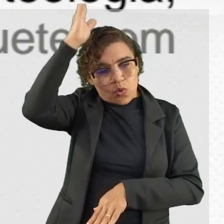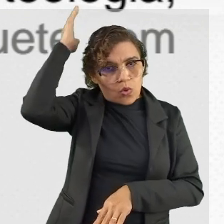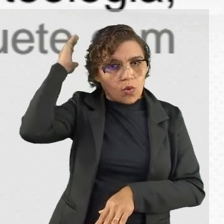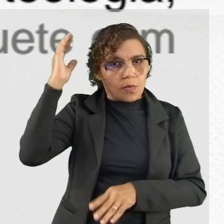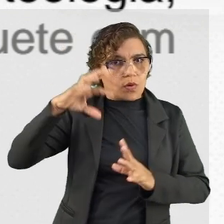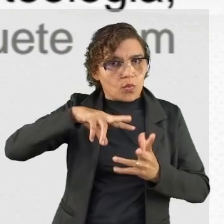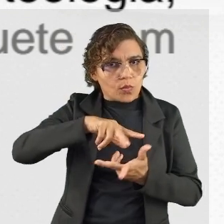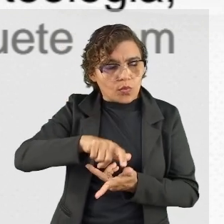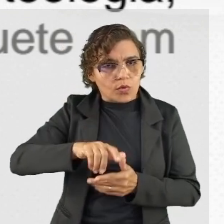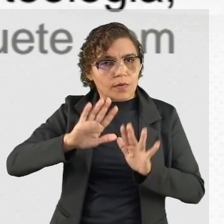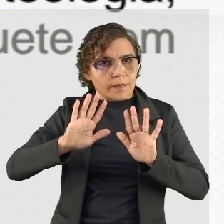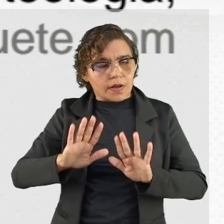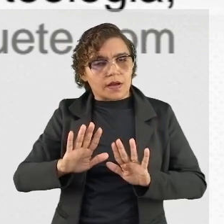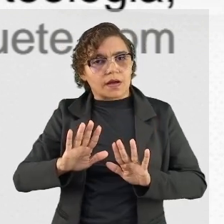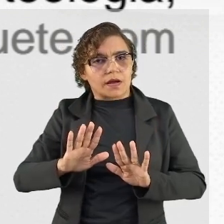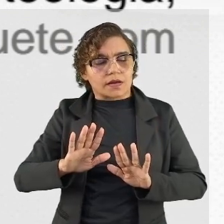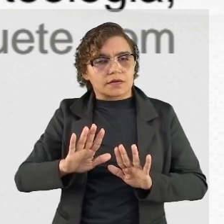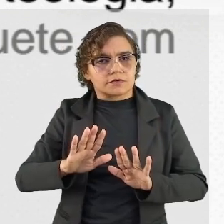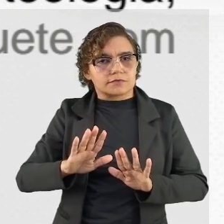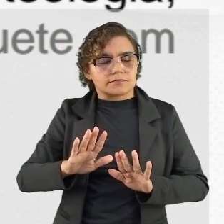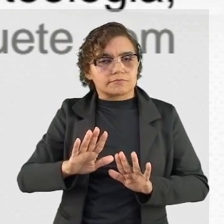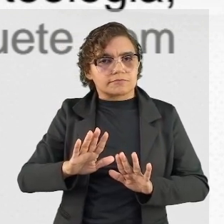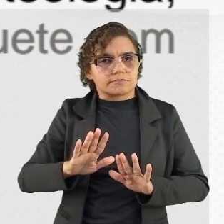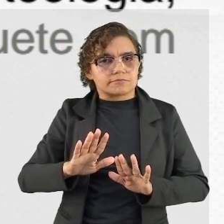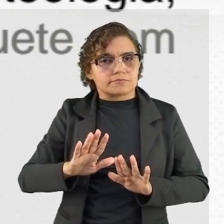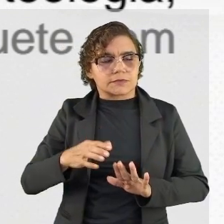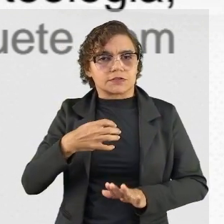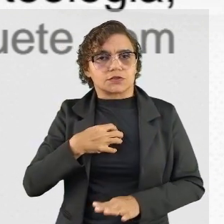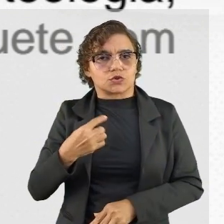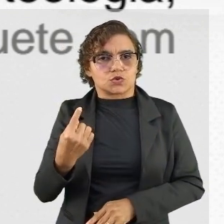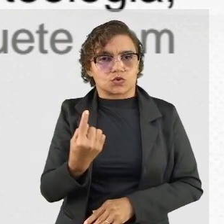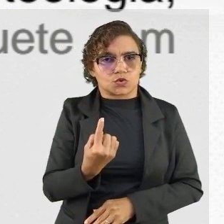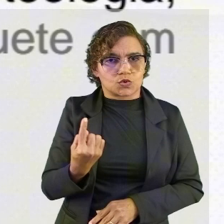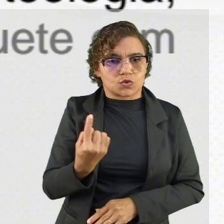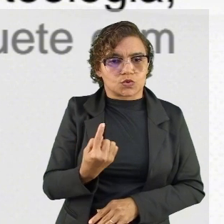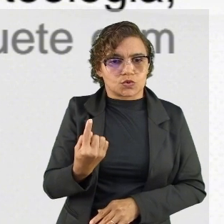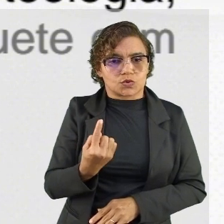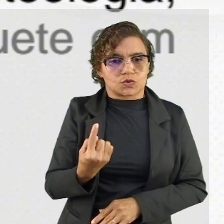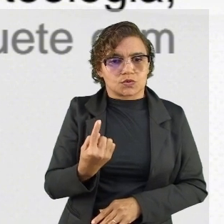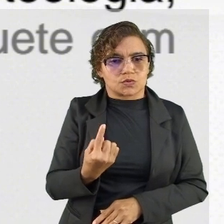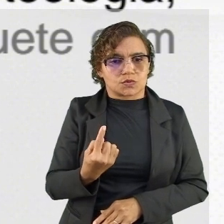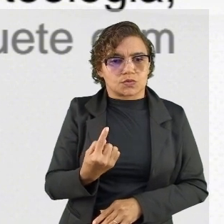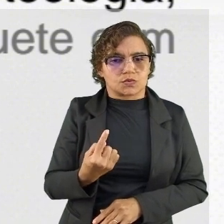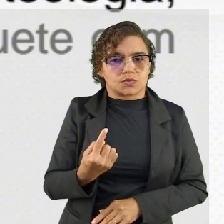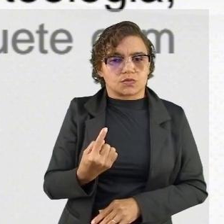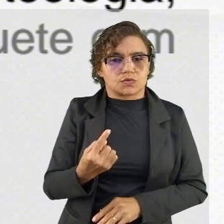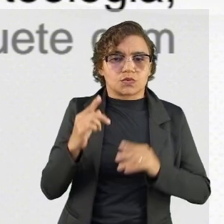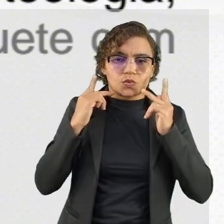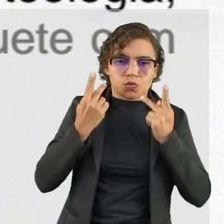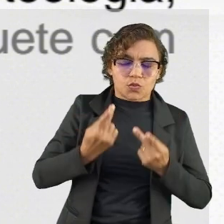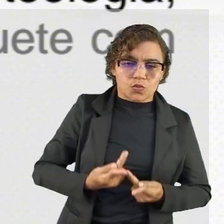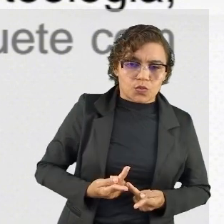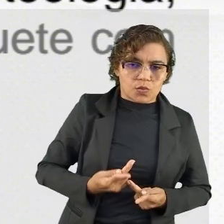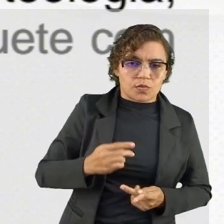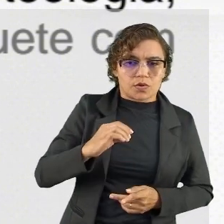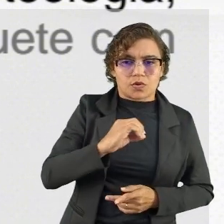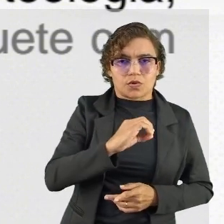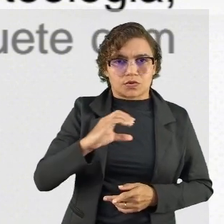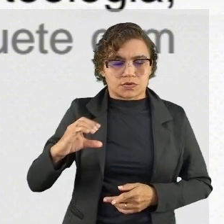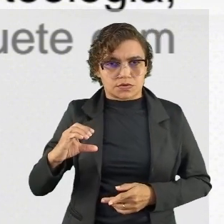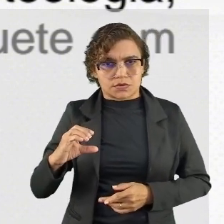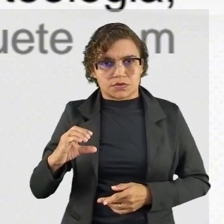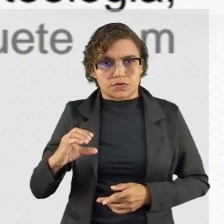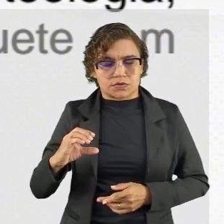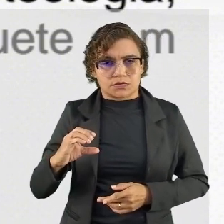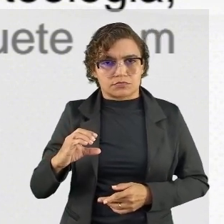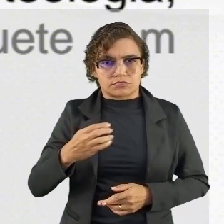mundo. Mas, no breve momento de solidão, flagrado por Flaubert, o homem ocidental se viu livre da